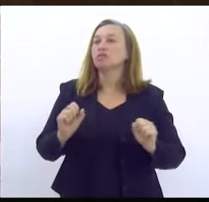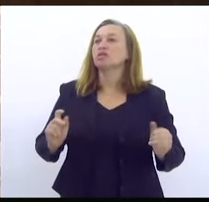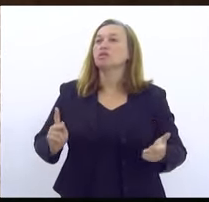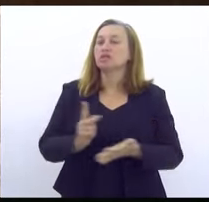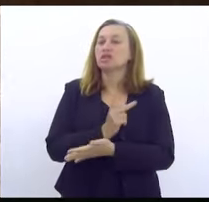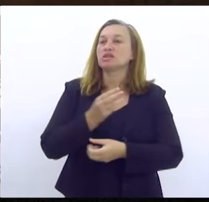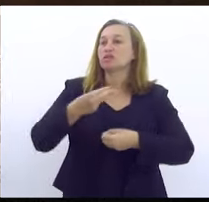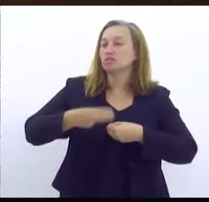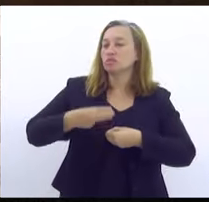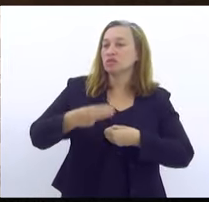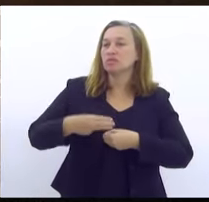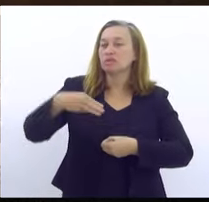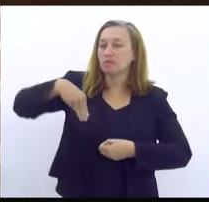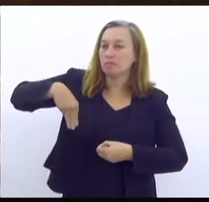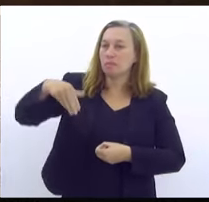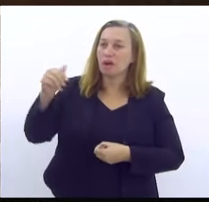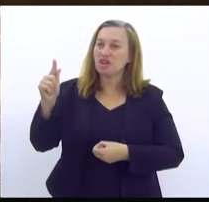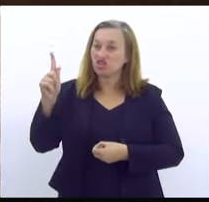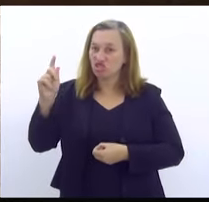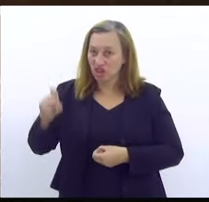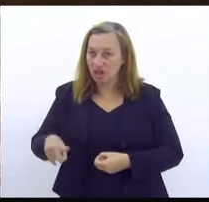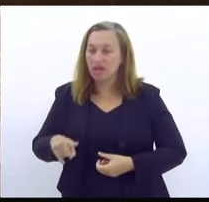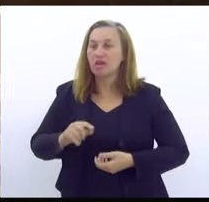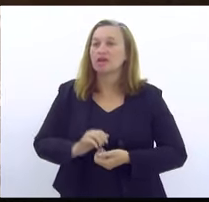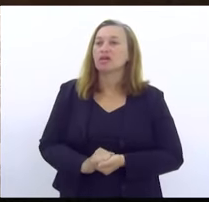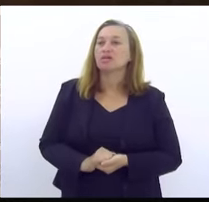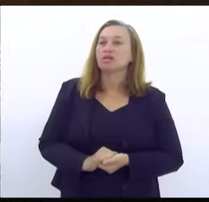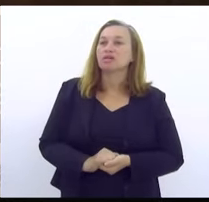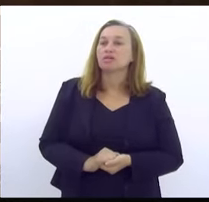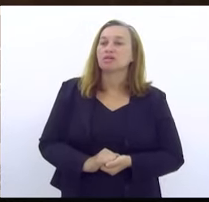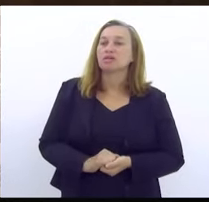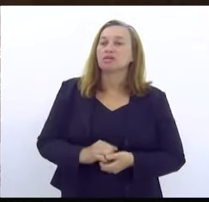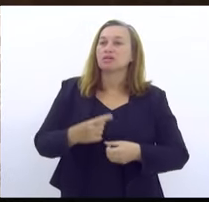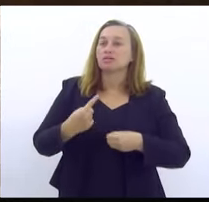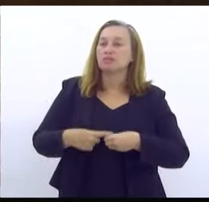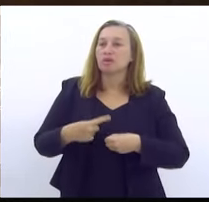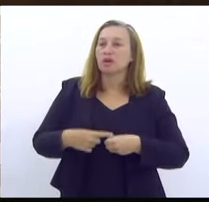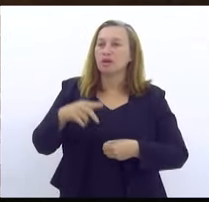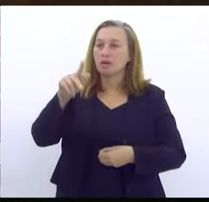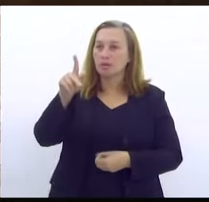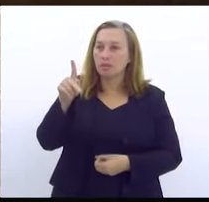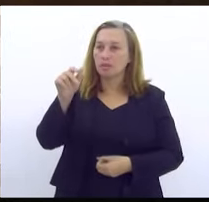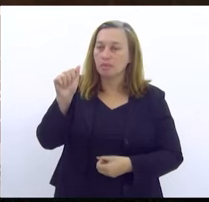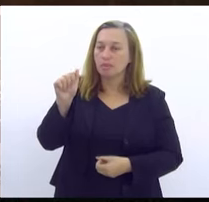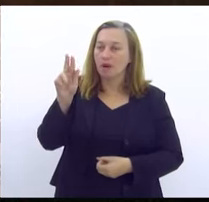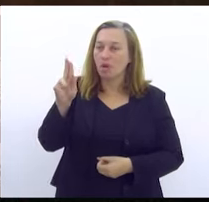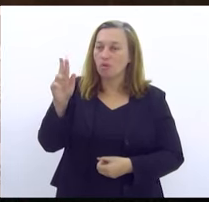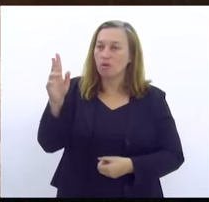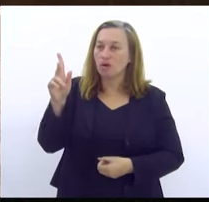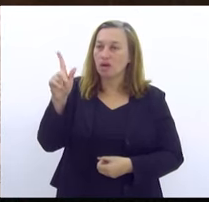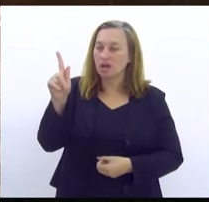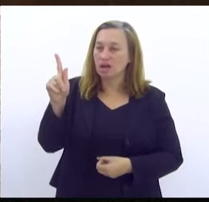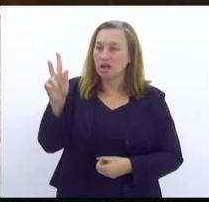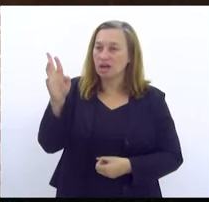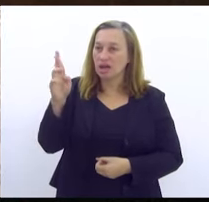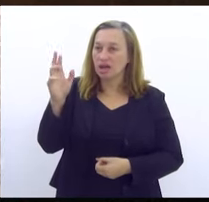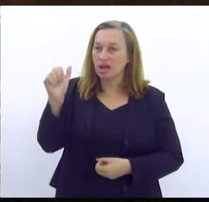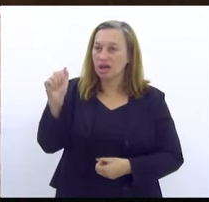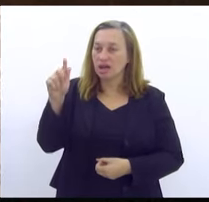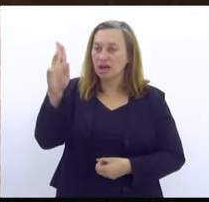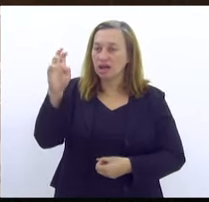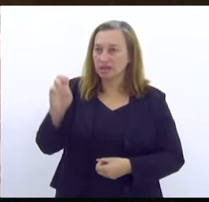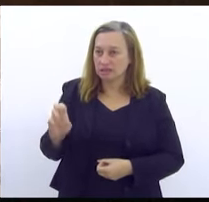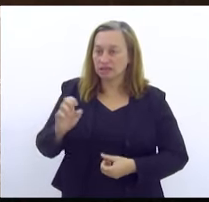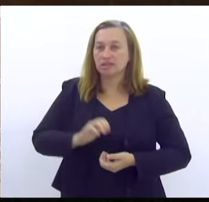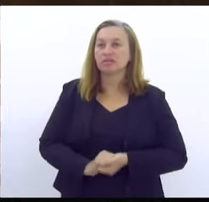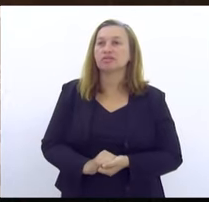para o município de Magé, no bairro de Pau Grande, que os jogos estão sendo sediados,